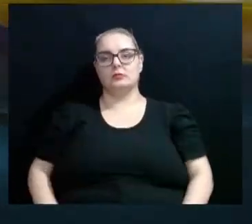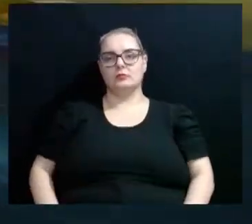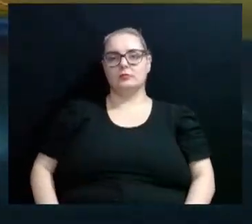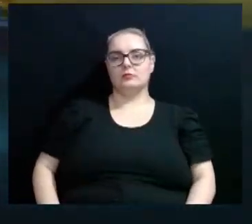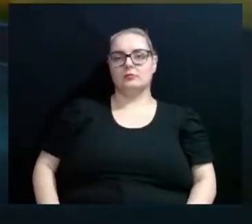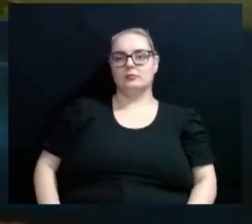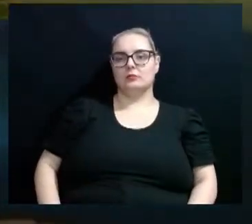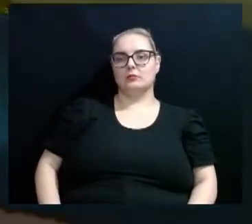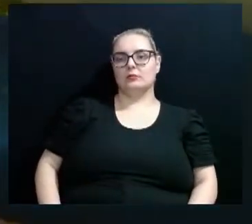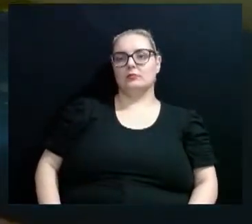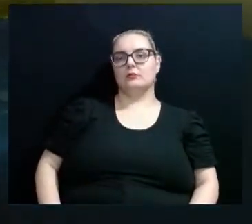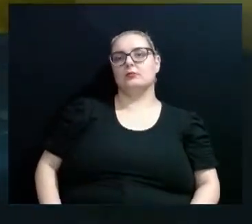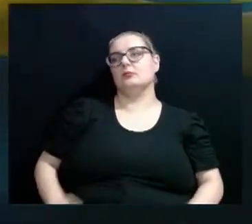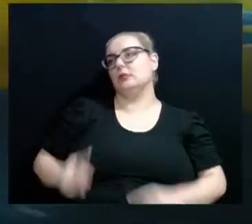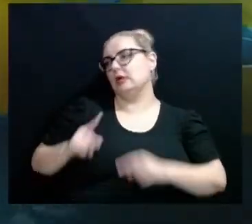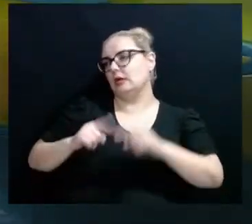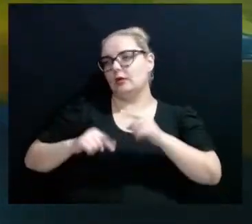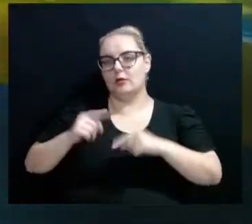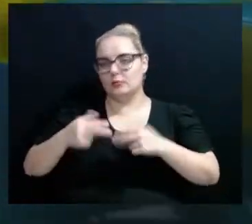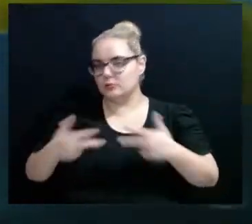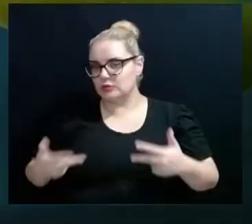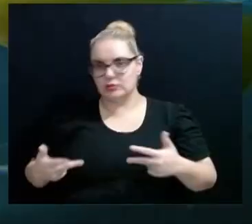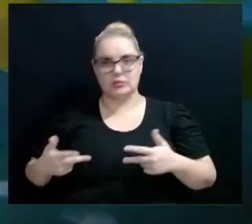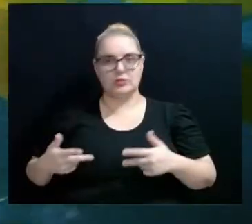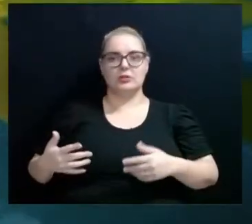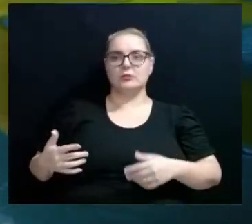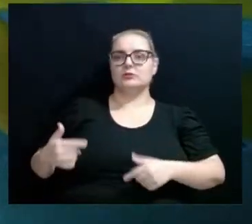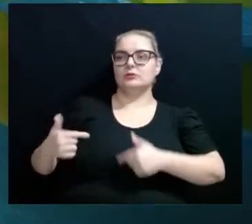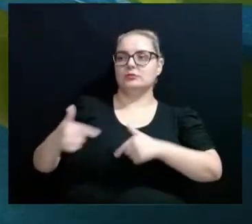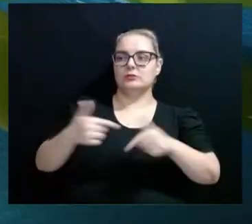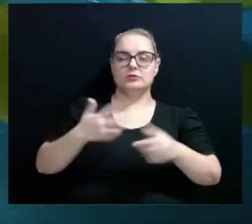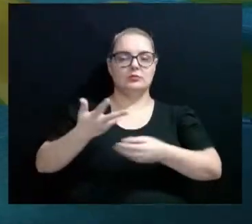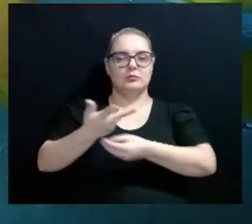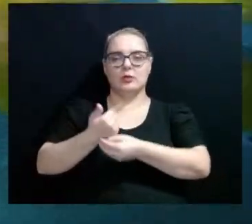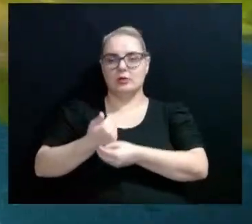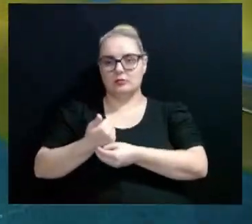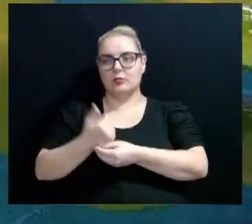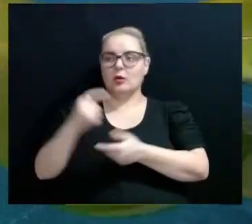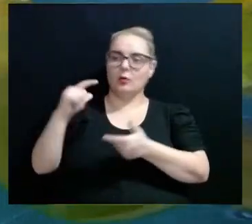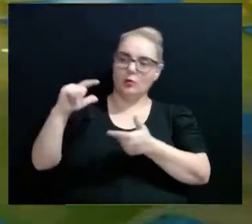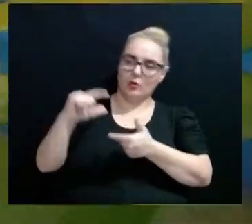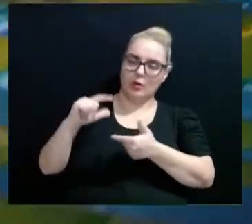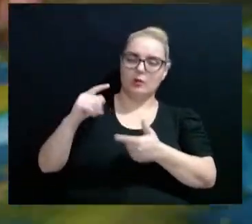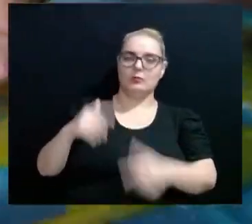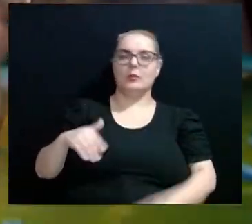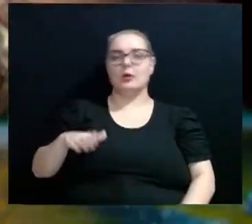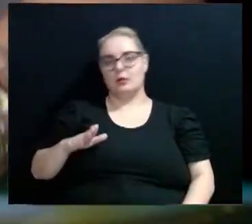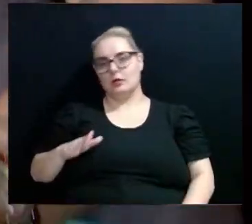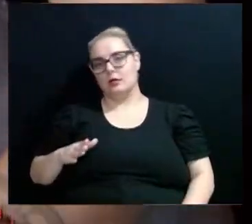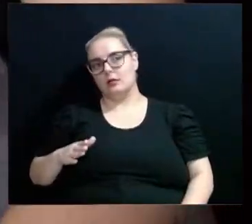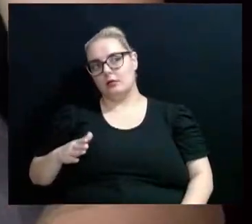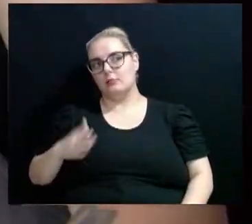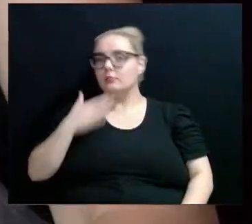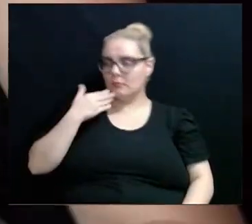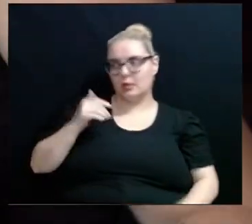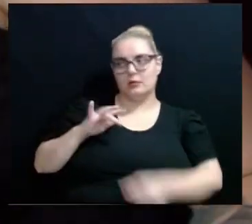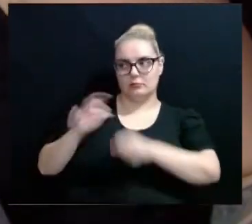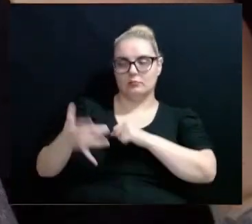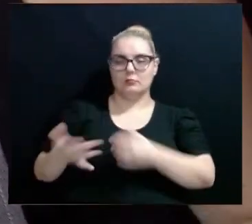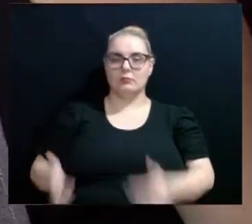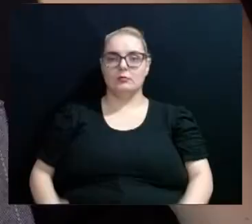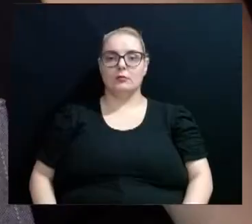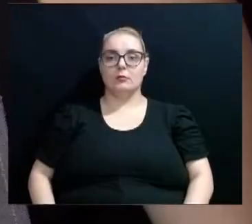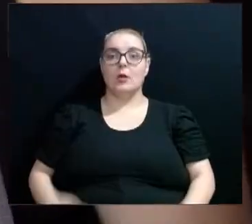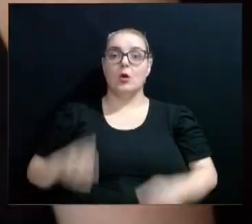sociais para objetos e obras de arte ou quadros menores. Ele é mais viável as